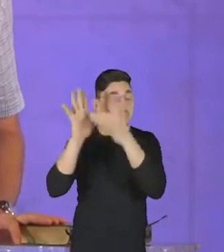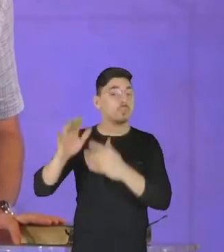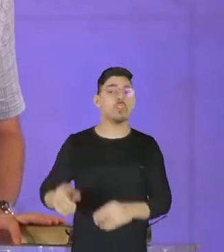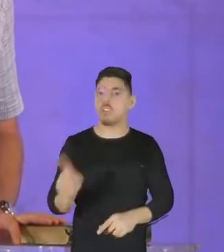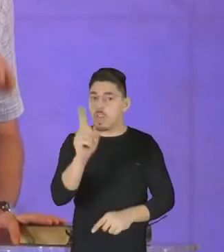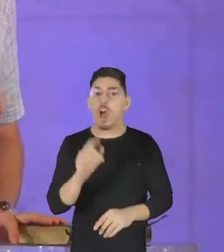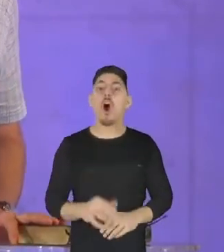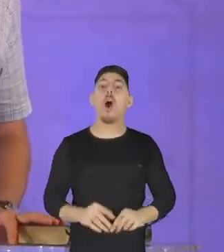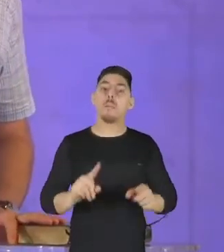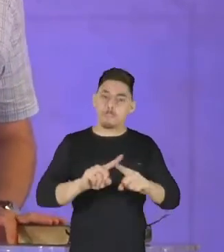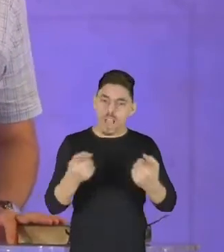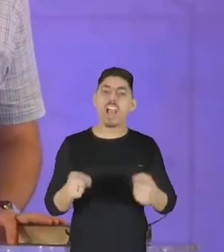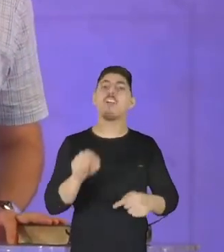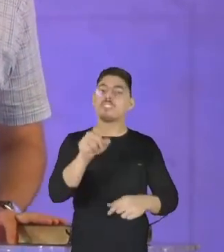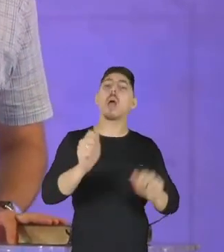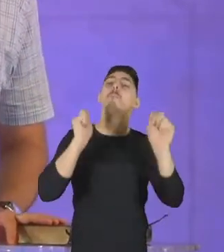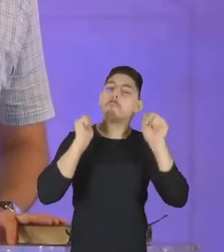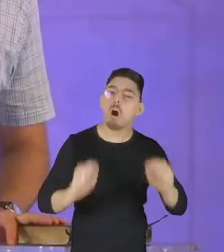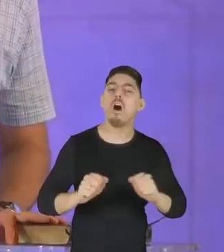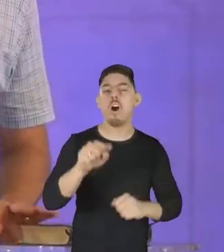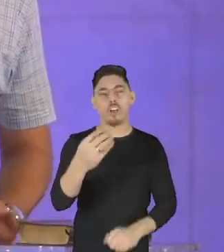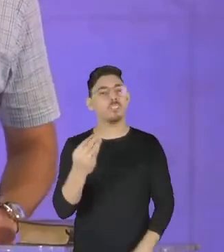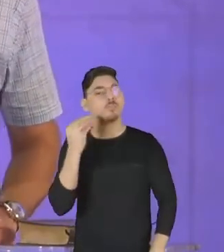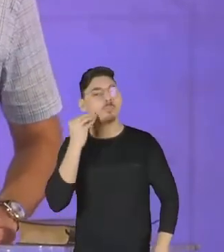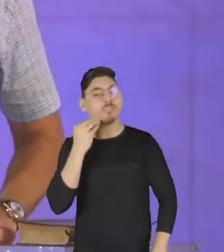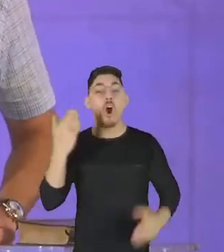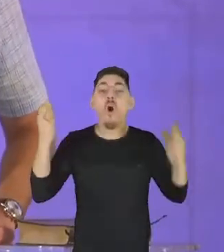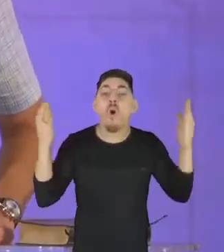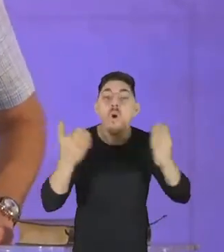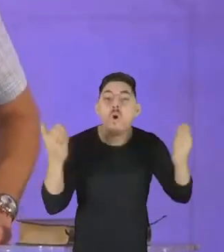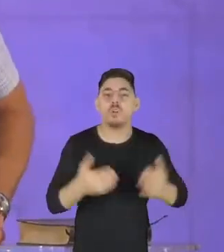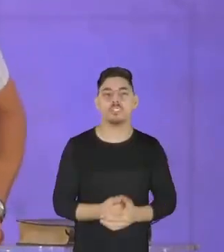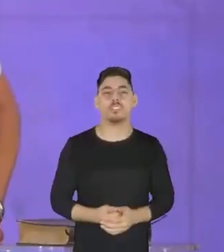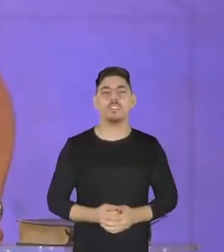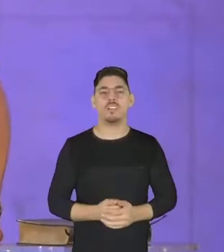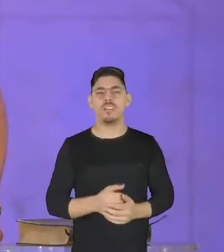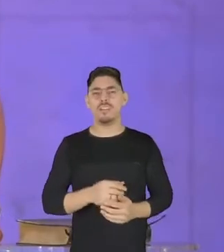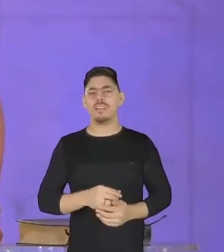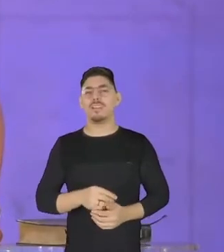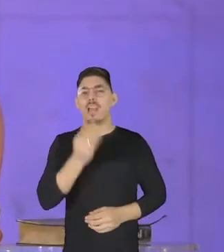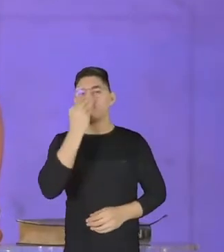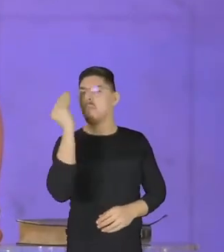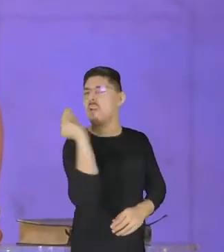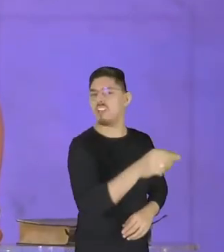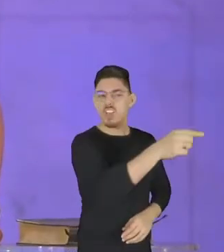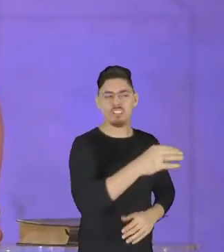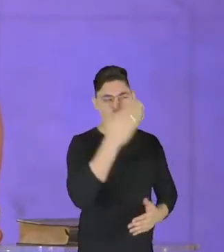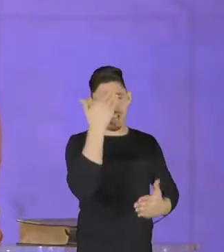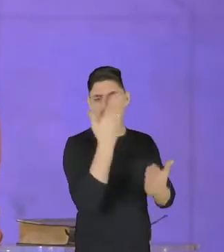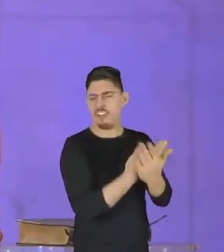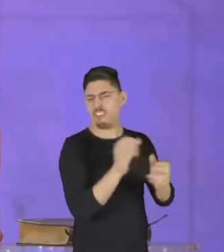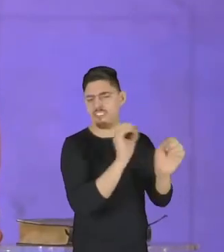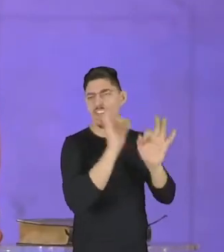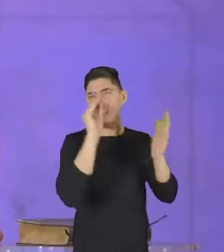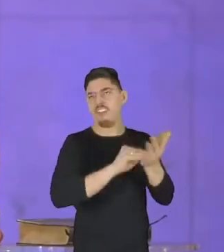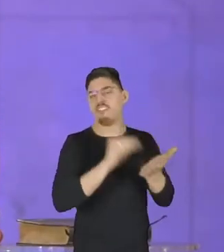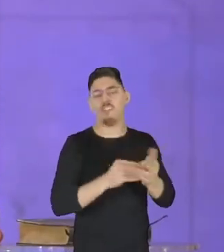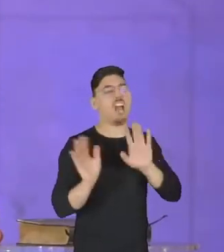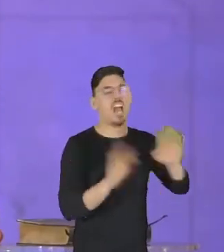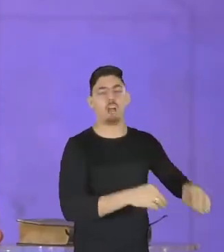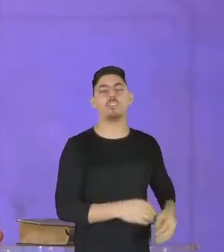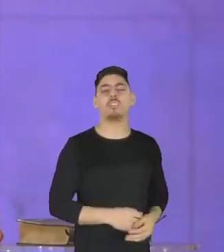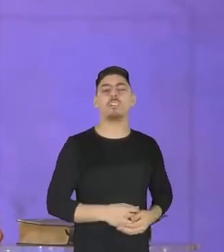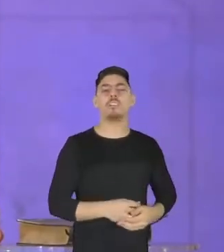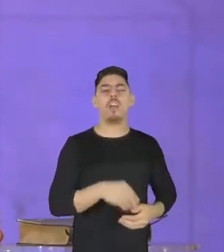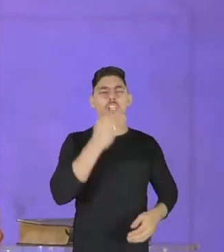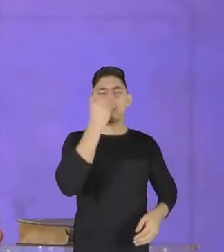que você pode viver hoje, deixando a incredulidade, a desobediência e vivendo mesmo